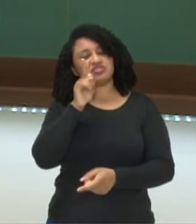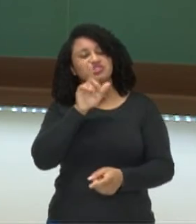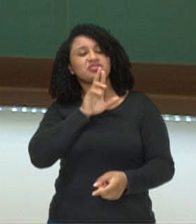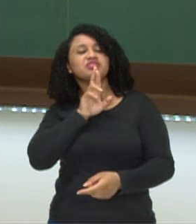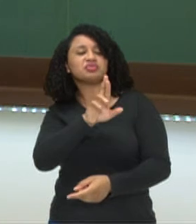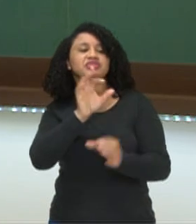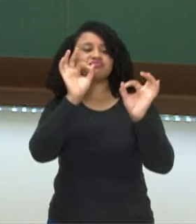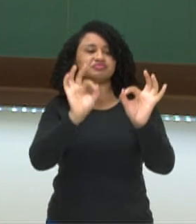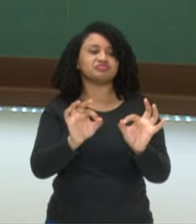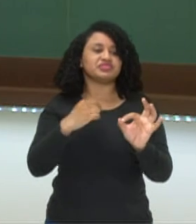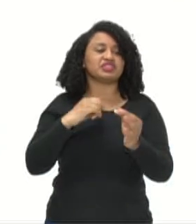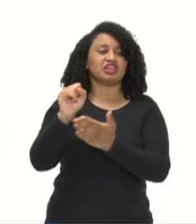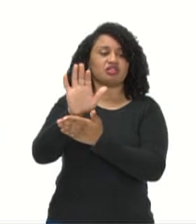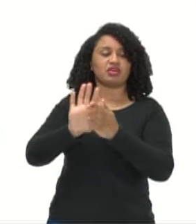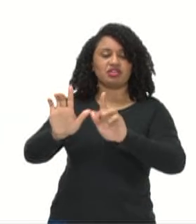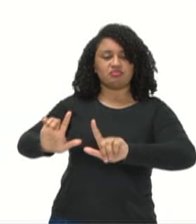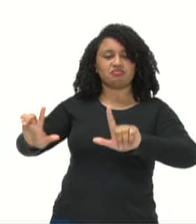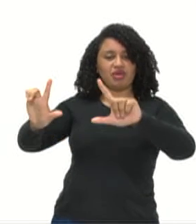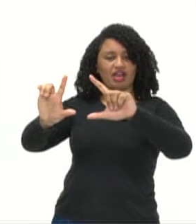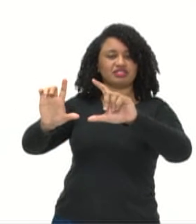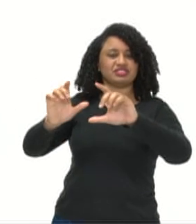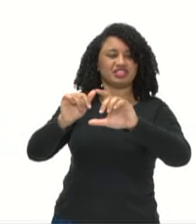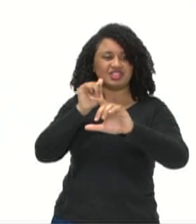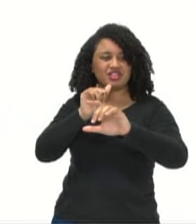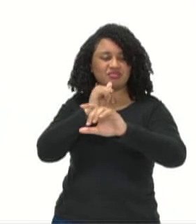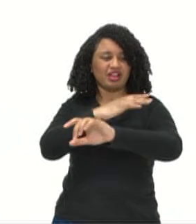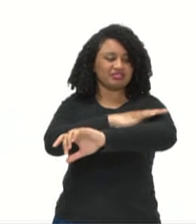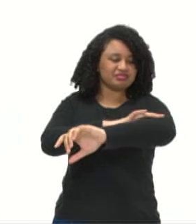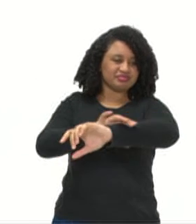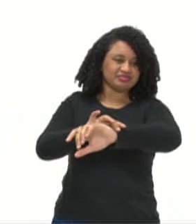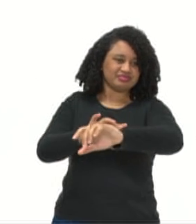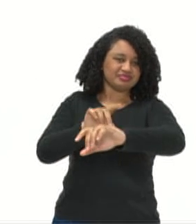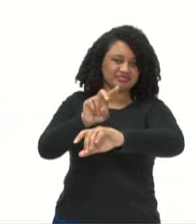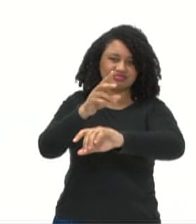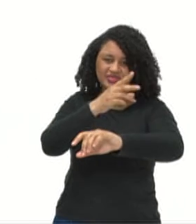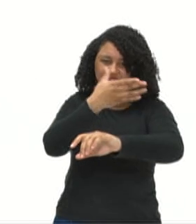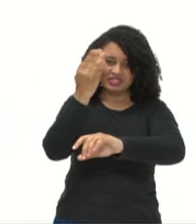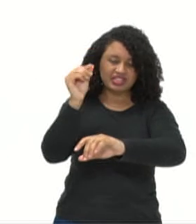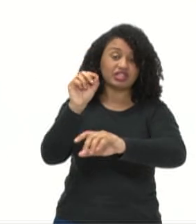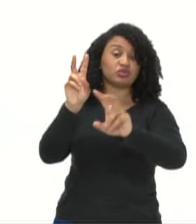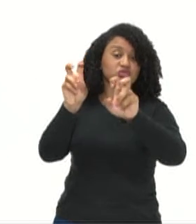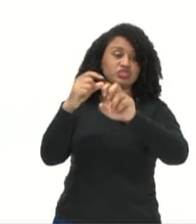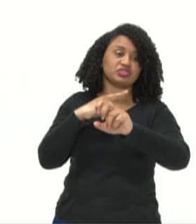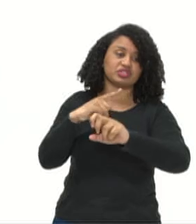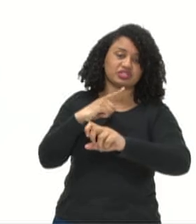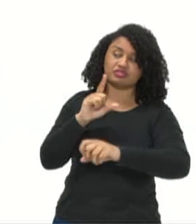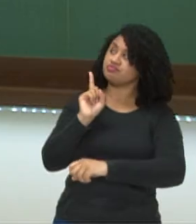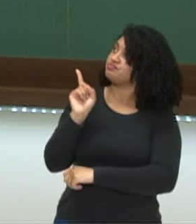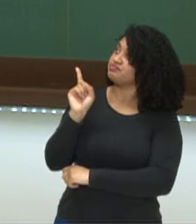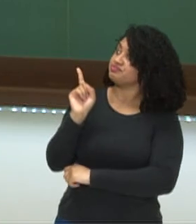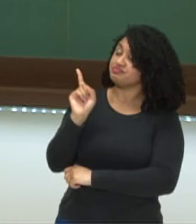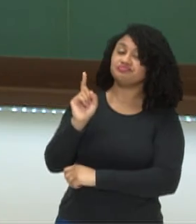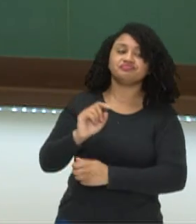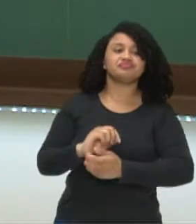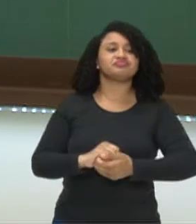conclusão. Está aqui uma imagem dela com os braços à mostra, para você não esquecer do título do conto, Os